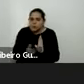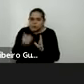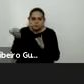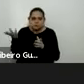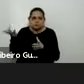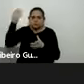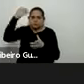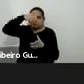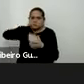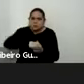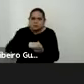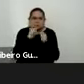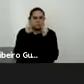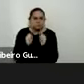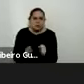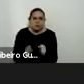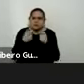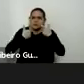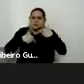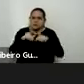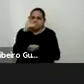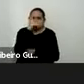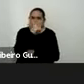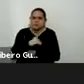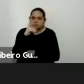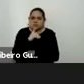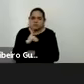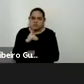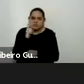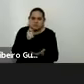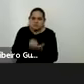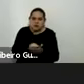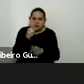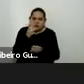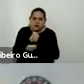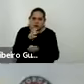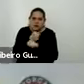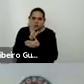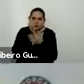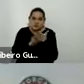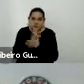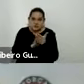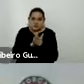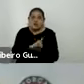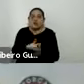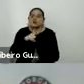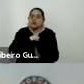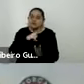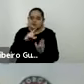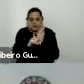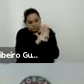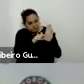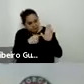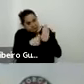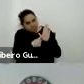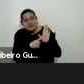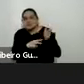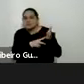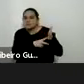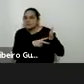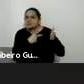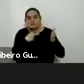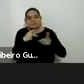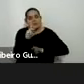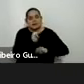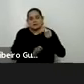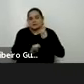pior, afastando completamente a possibilidade dessa negociação com os sindicatos, né? Acabando com a negociação